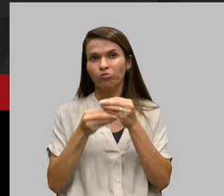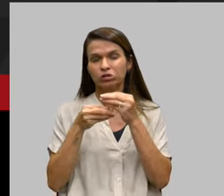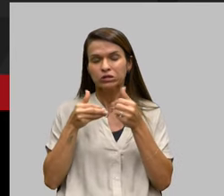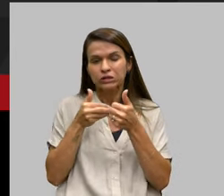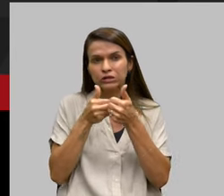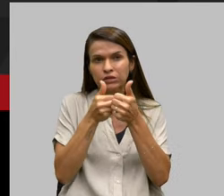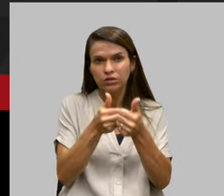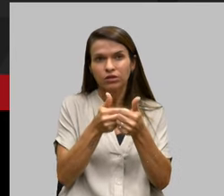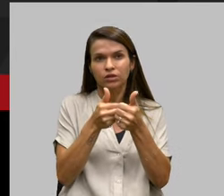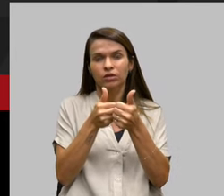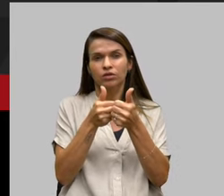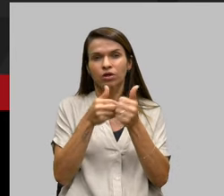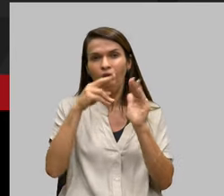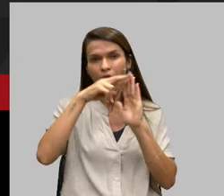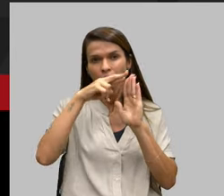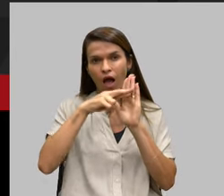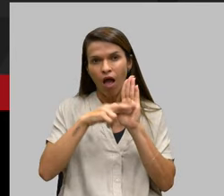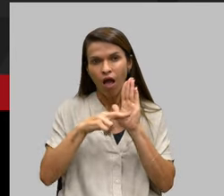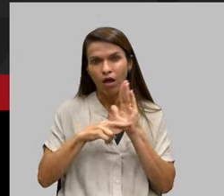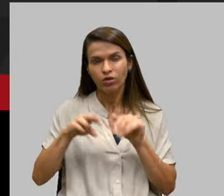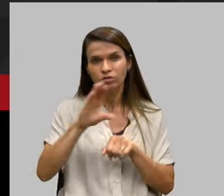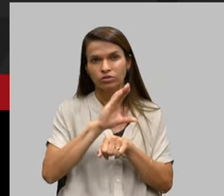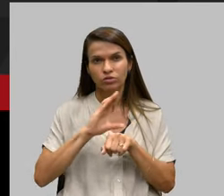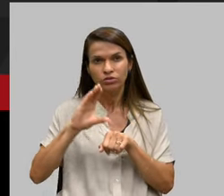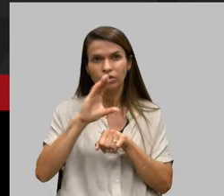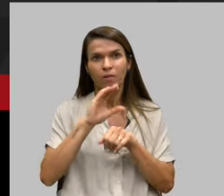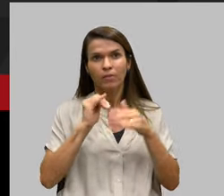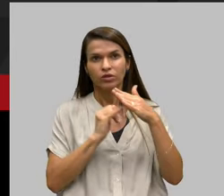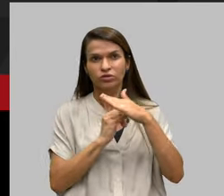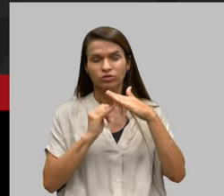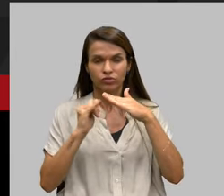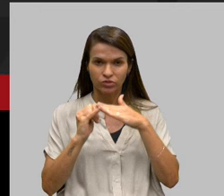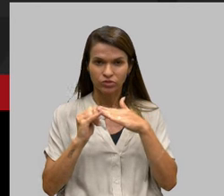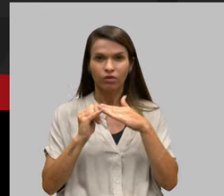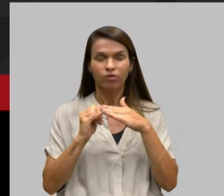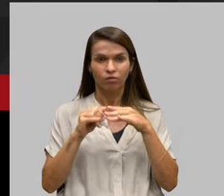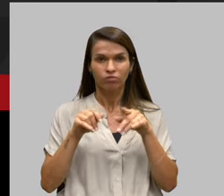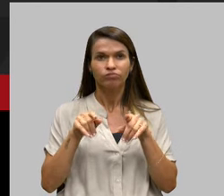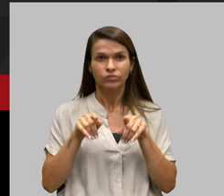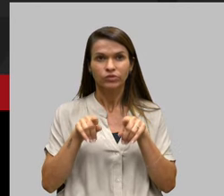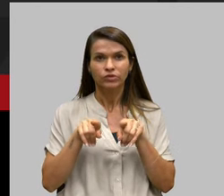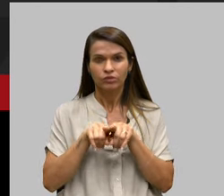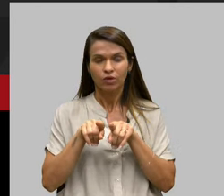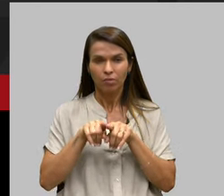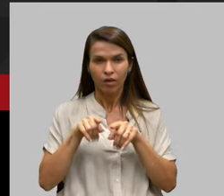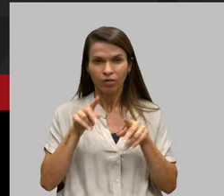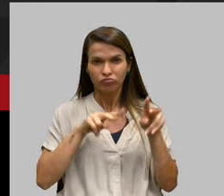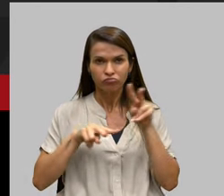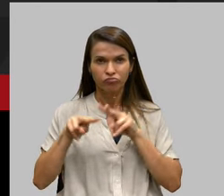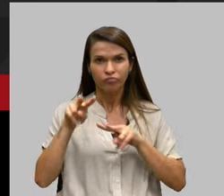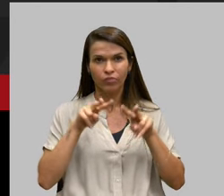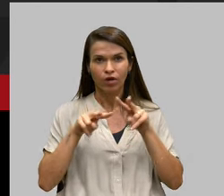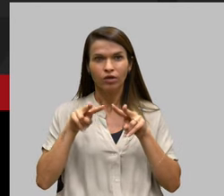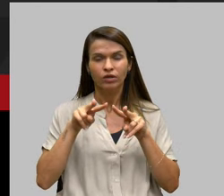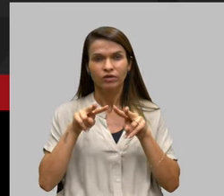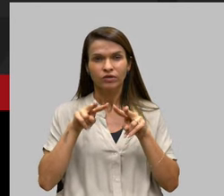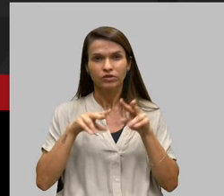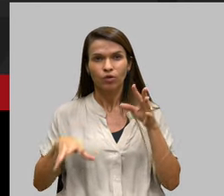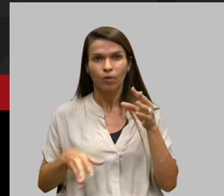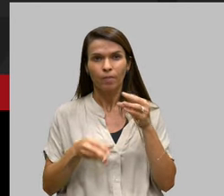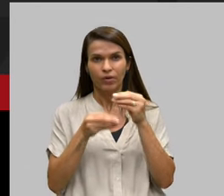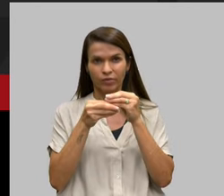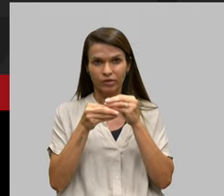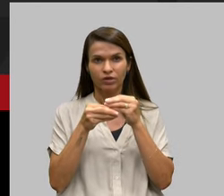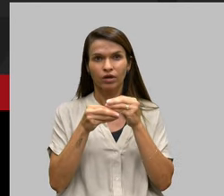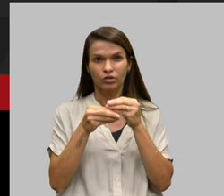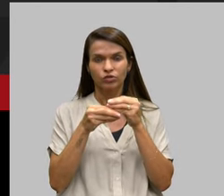esses os passos constitucionais paraa instituição e paraa vigência do seu regime do regime de previdência complementar dos seus